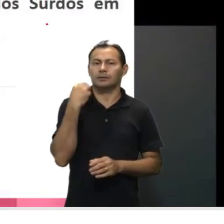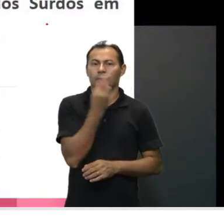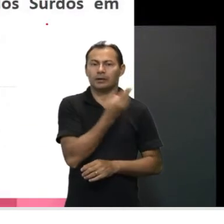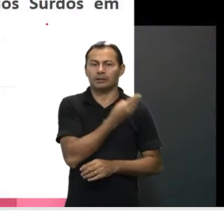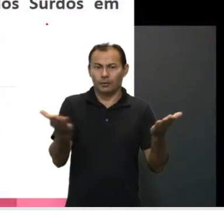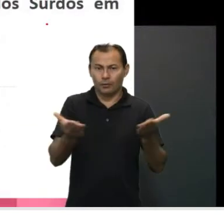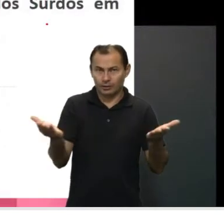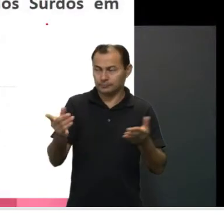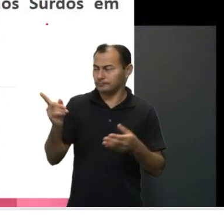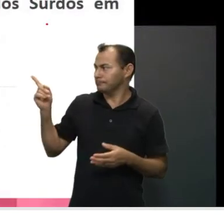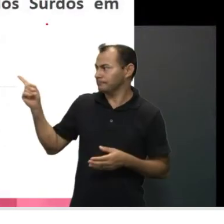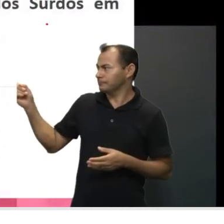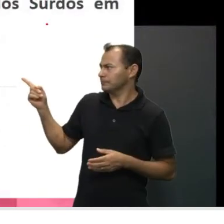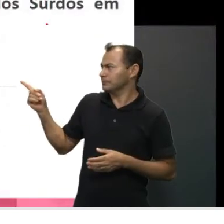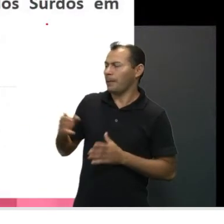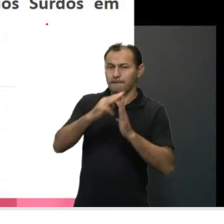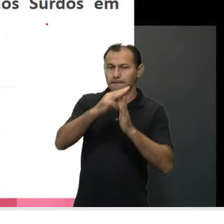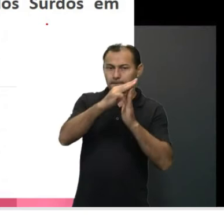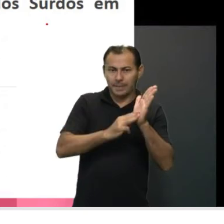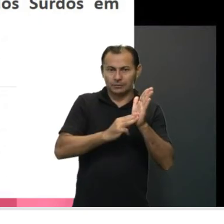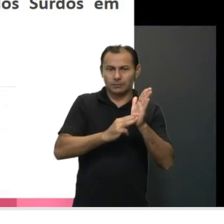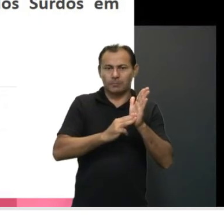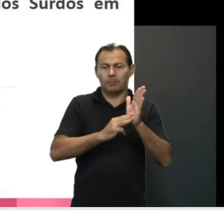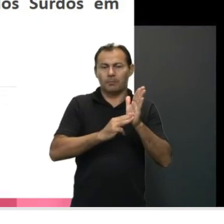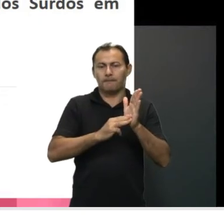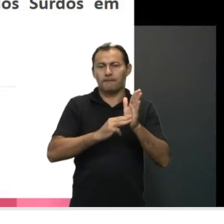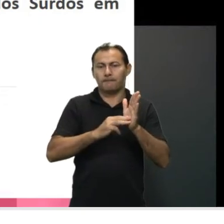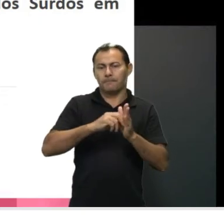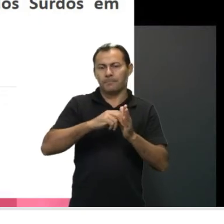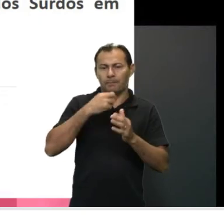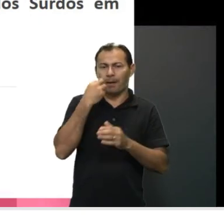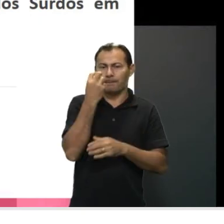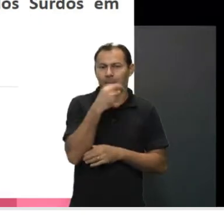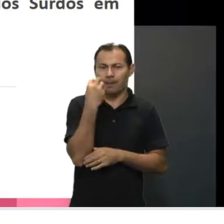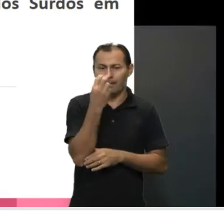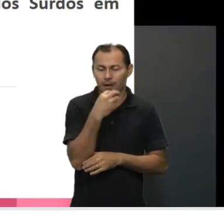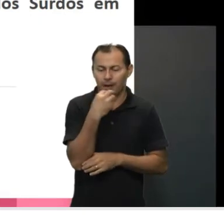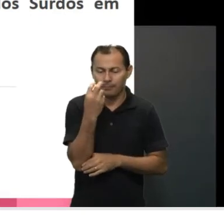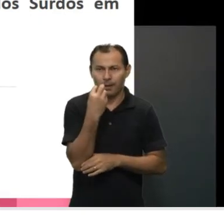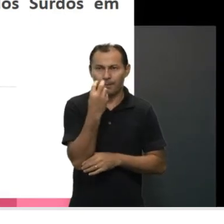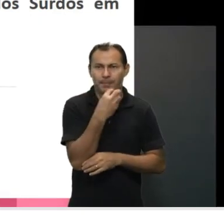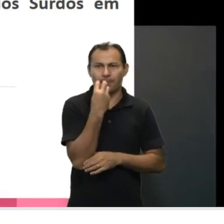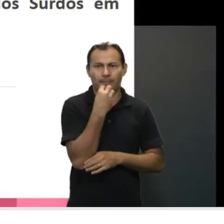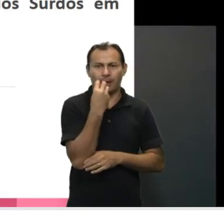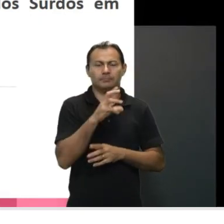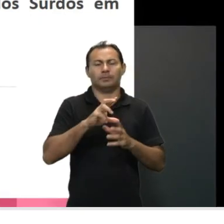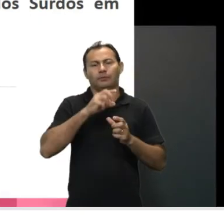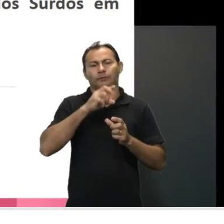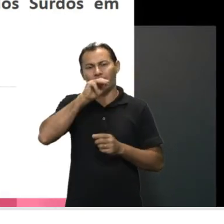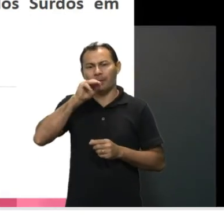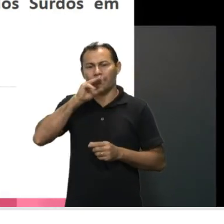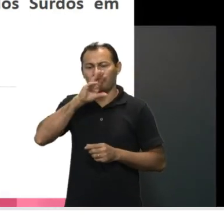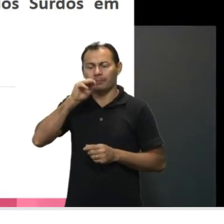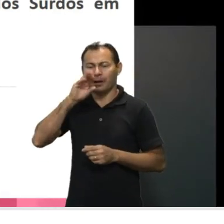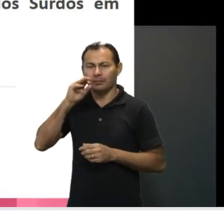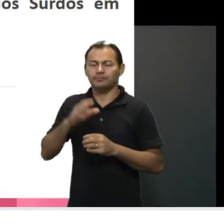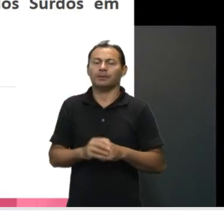oral ele reproduzia muitos discursos da Idade Antiga, tá? Enquanto que o método visual, por mais que